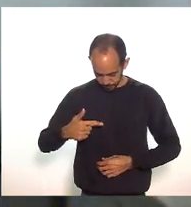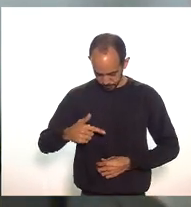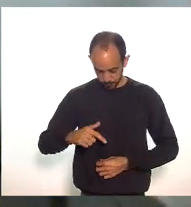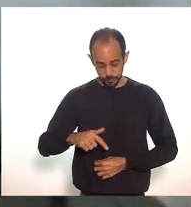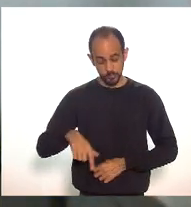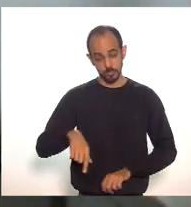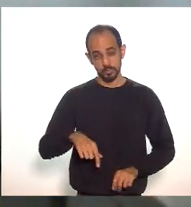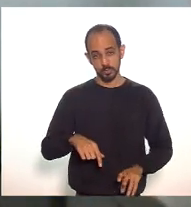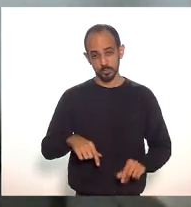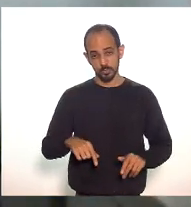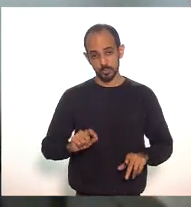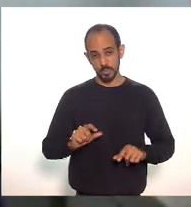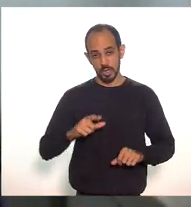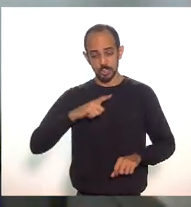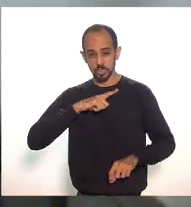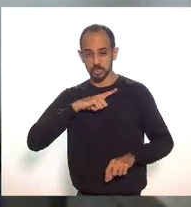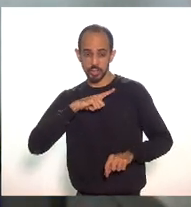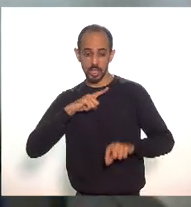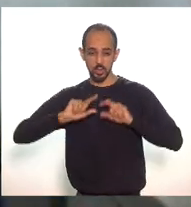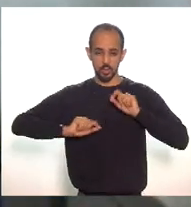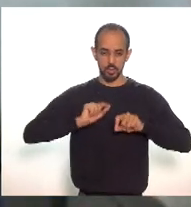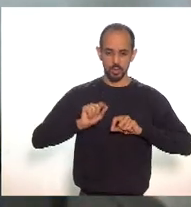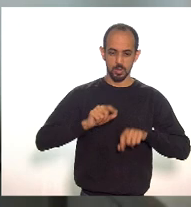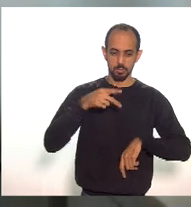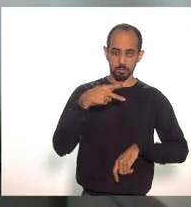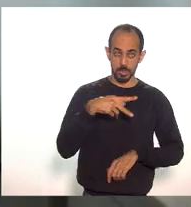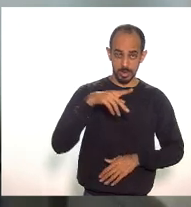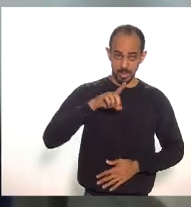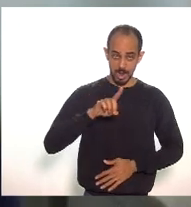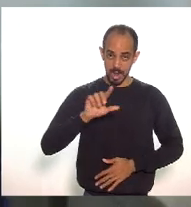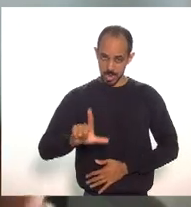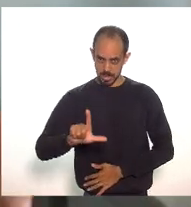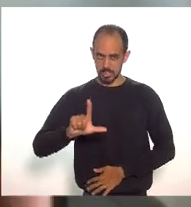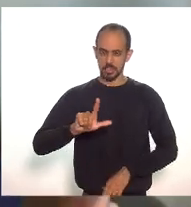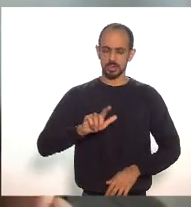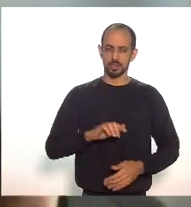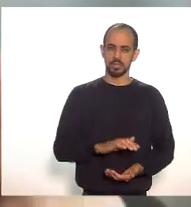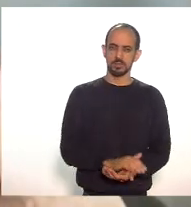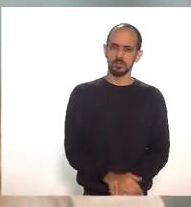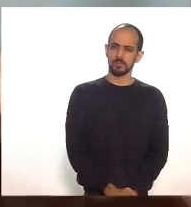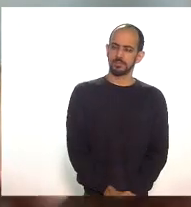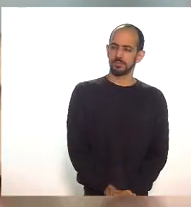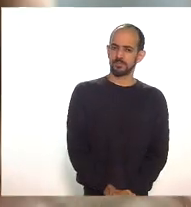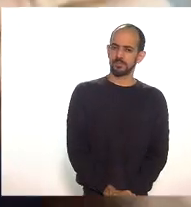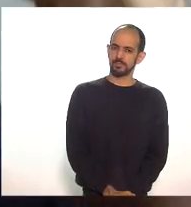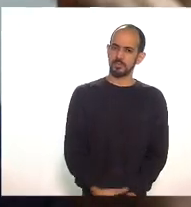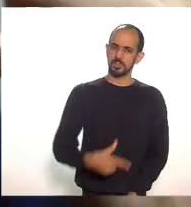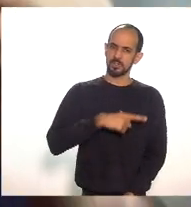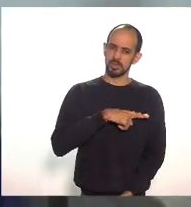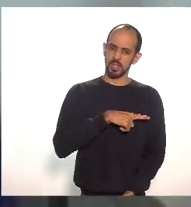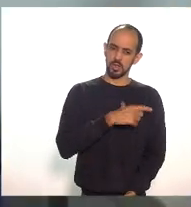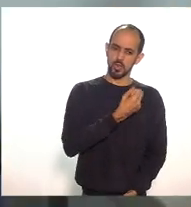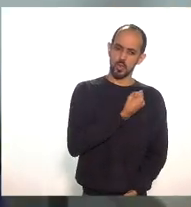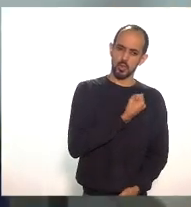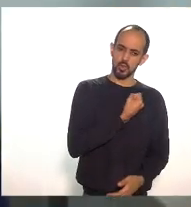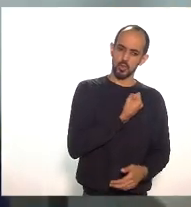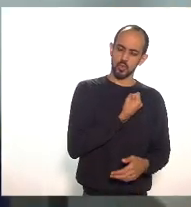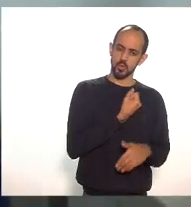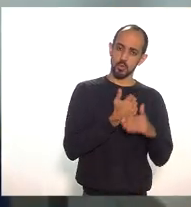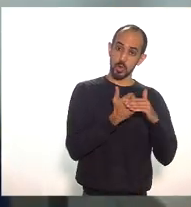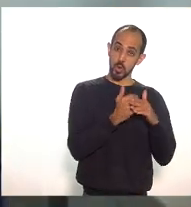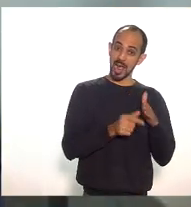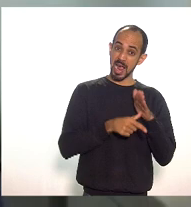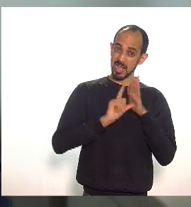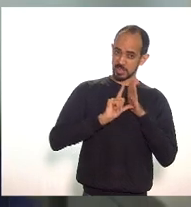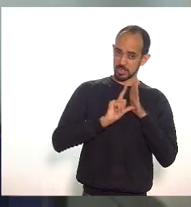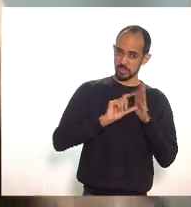e nós temos um pé de alho quando relação o número a parte do deputado